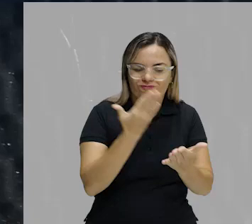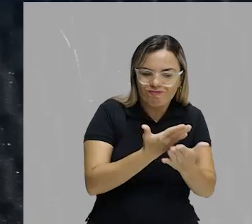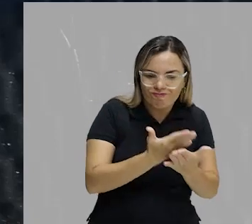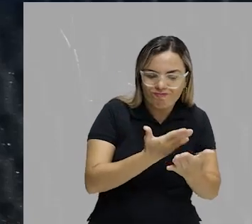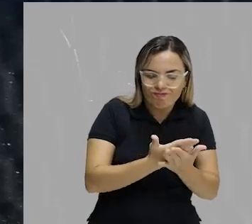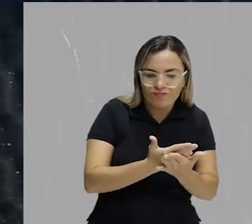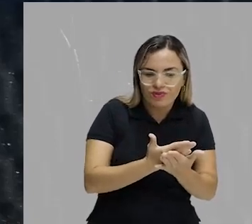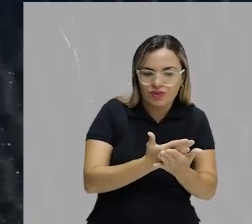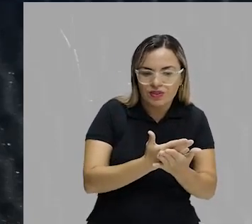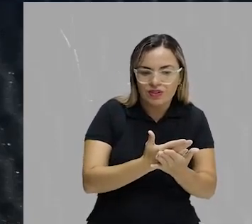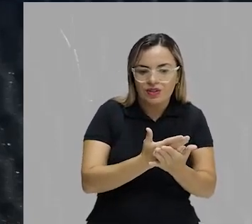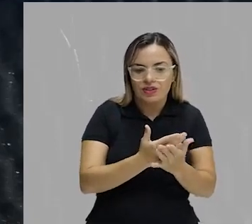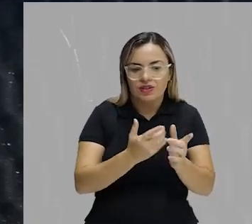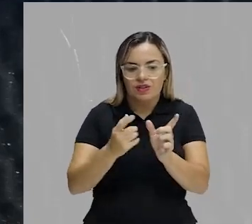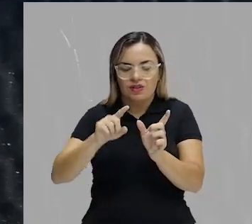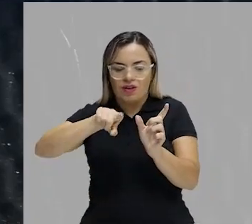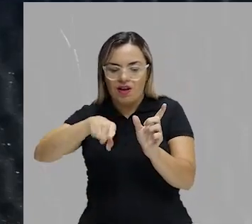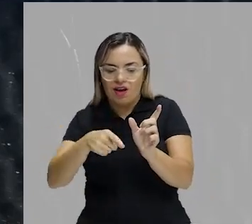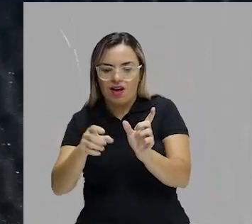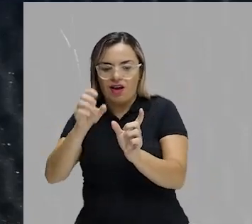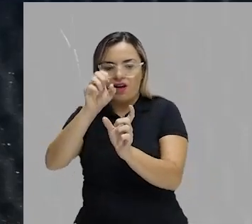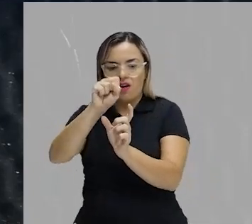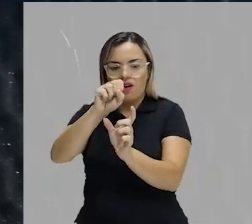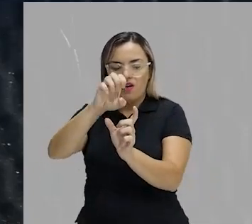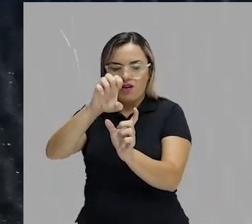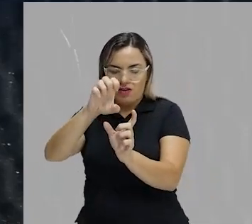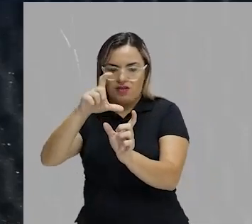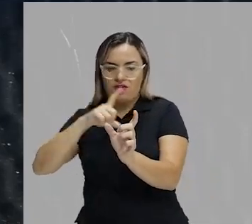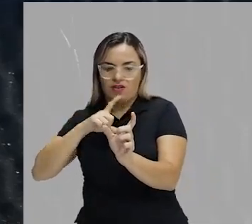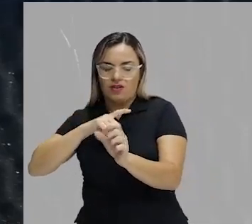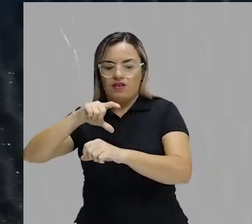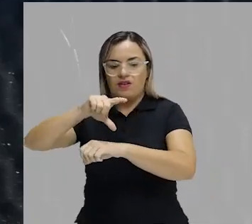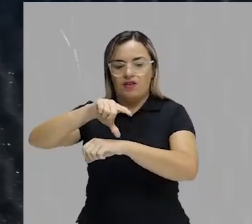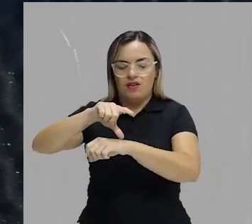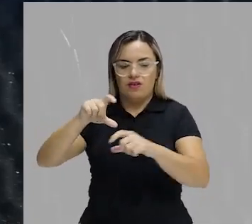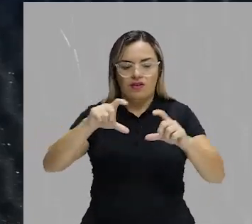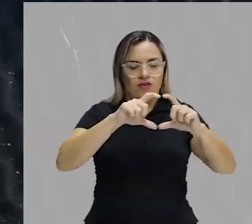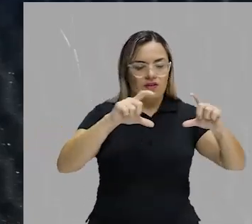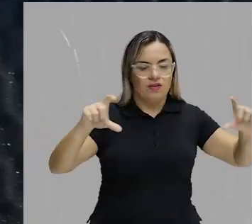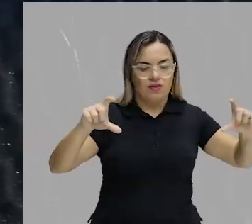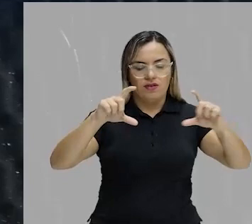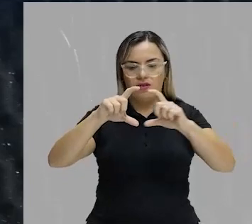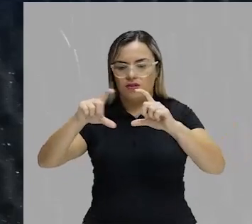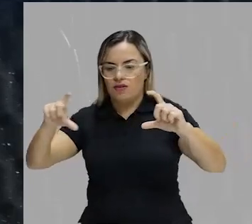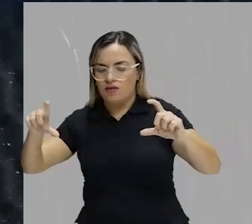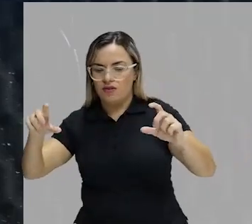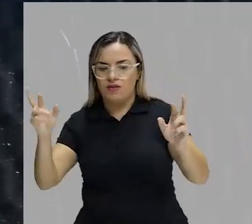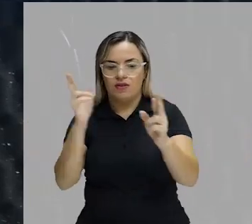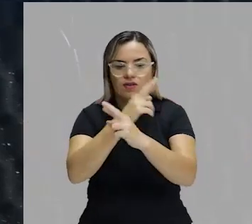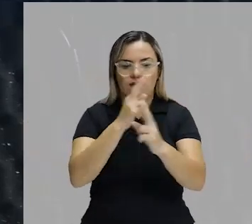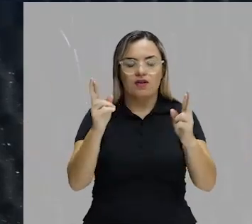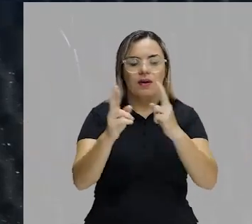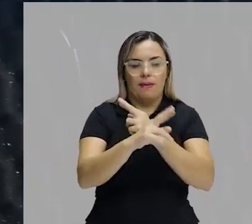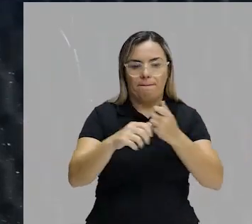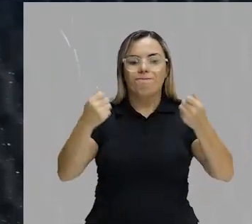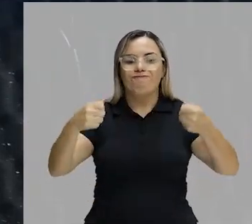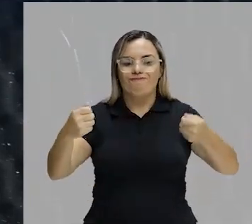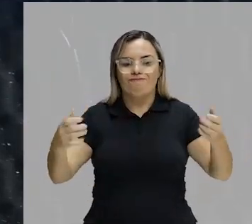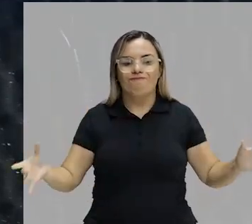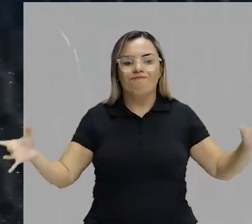caso tivéssemos tempo. Viram? As orações se relacionam dentro de um